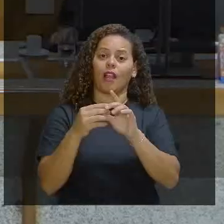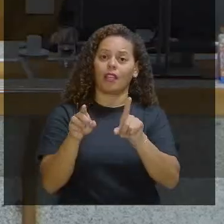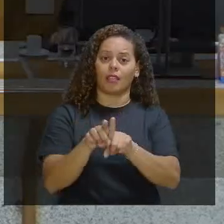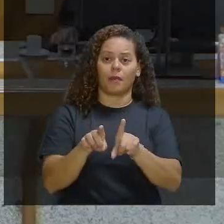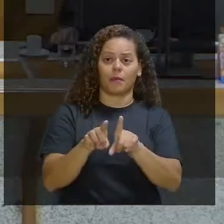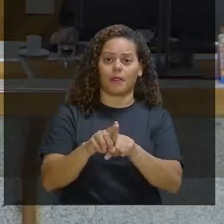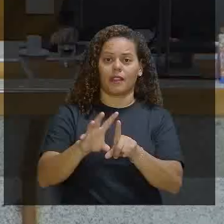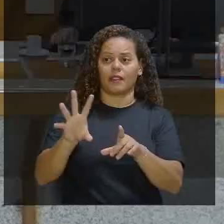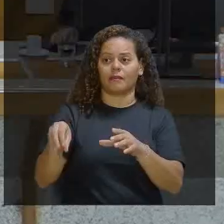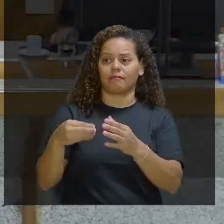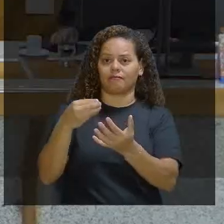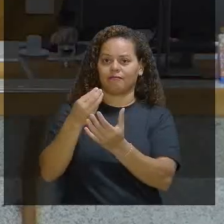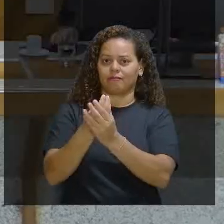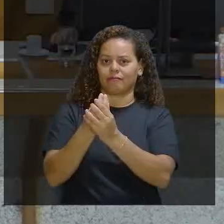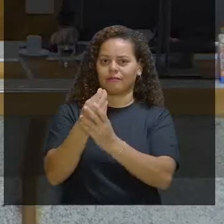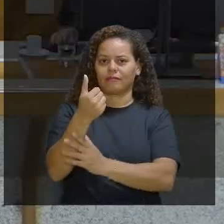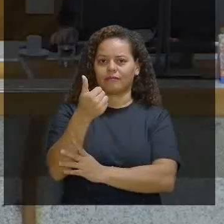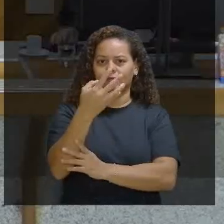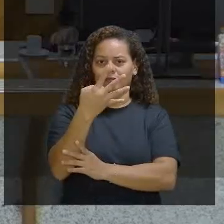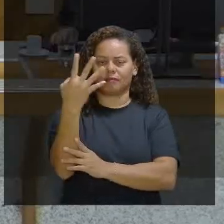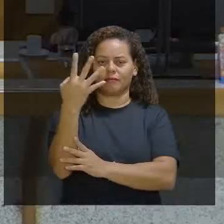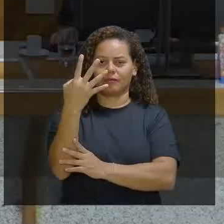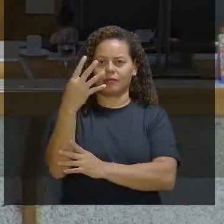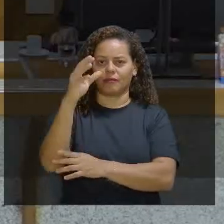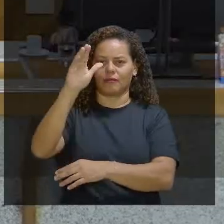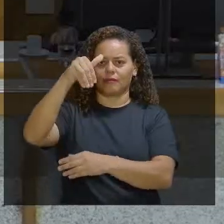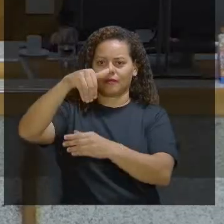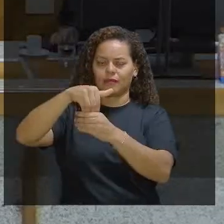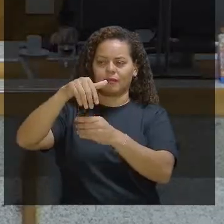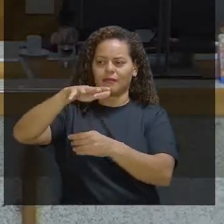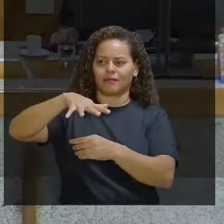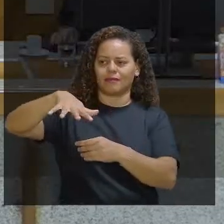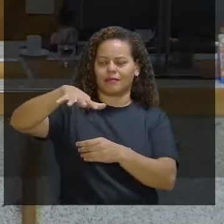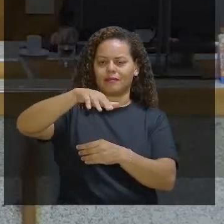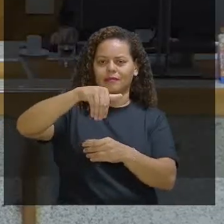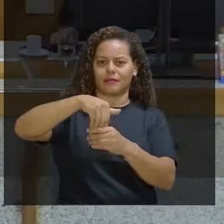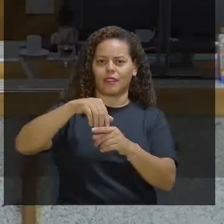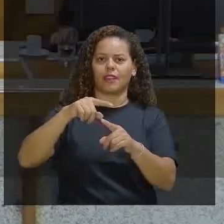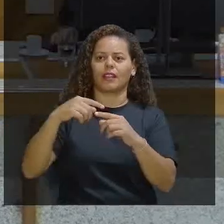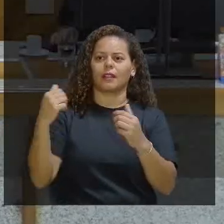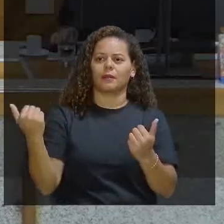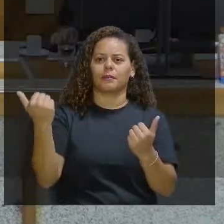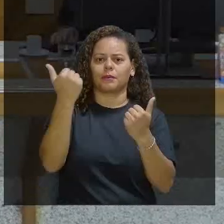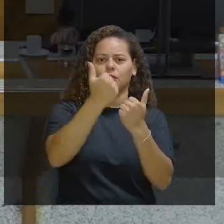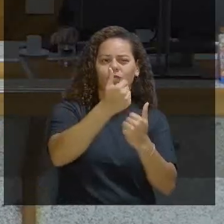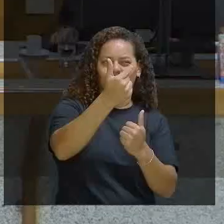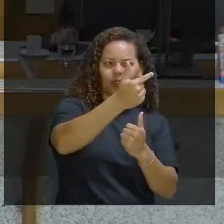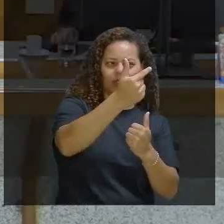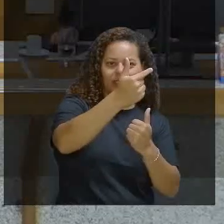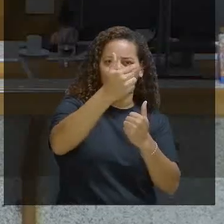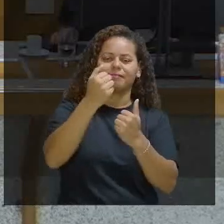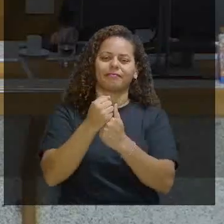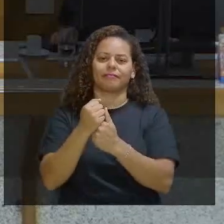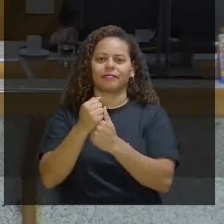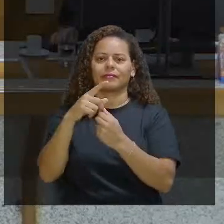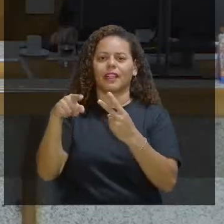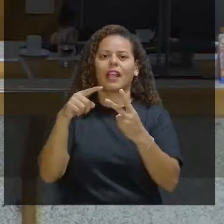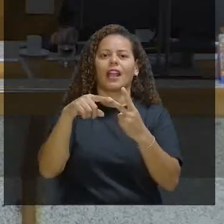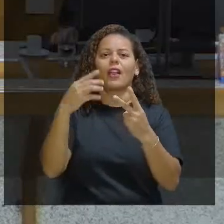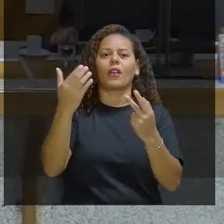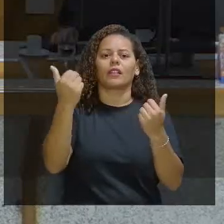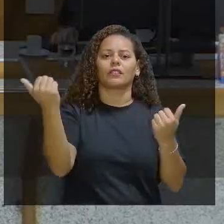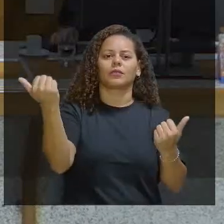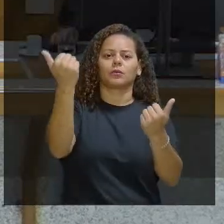a 14ª zona eleitoral como desses núcleos, sugerindo ainda a substituição da 2ª zona eleitoral pela 7ª